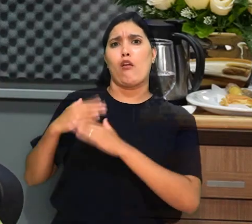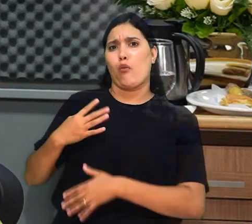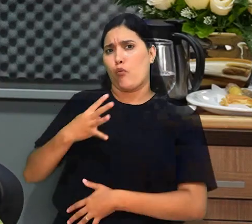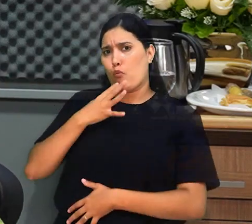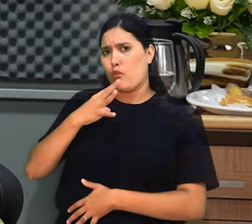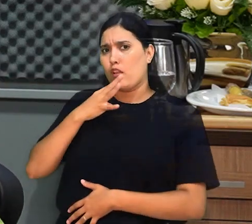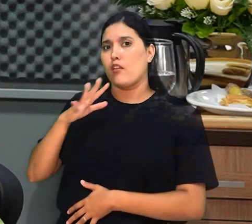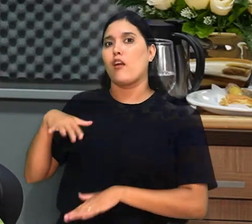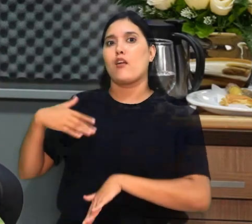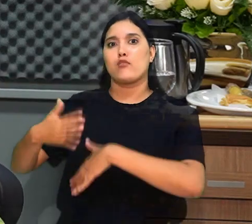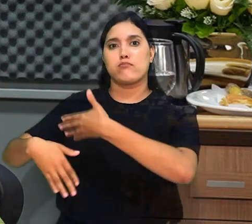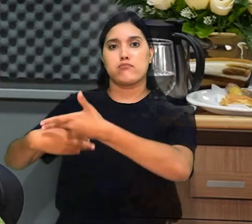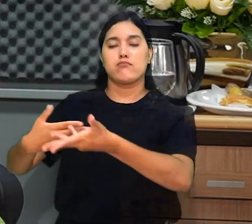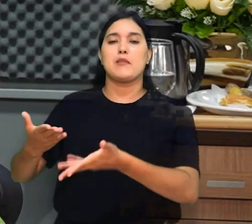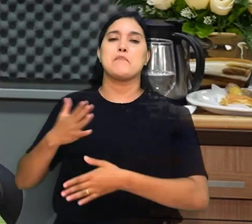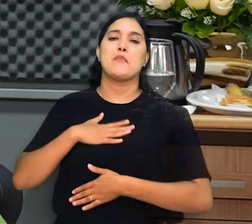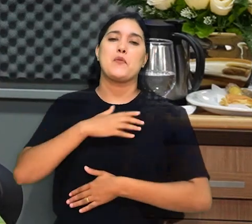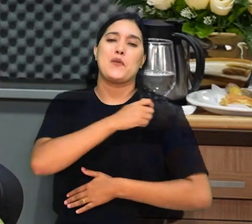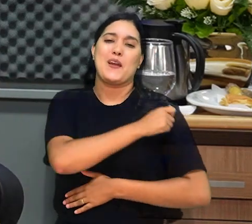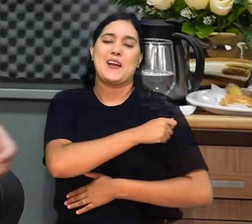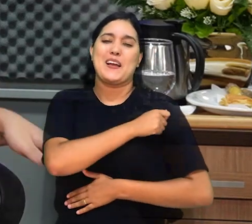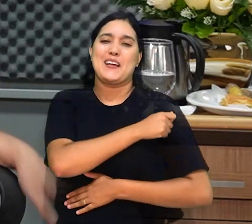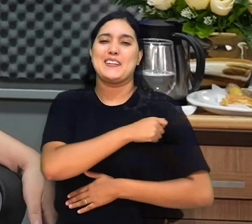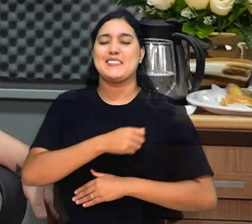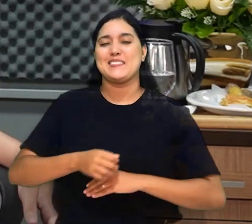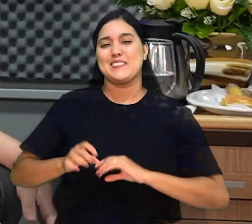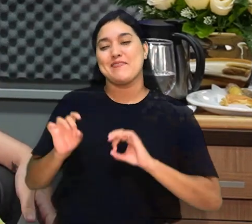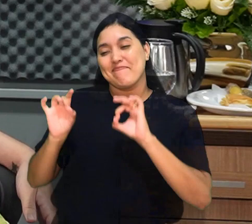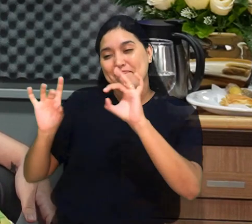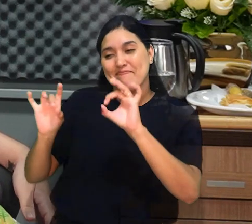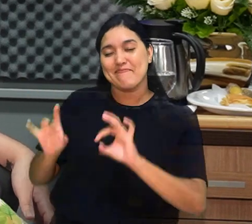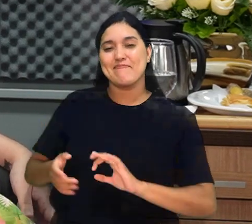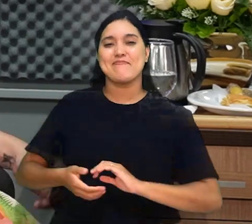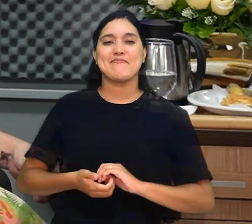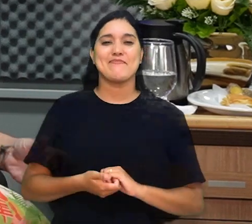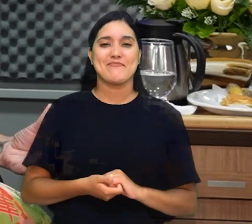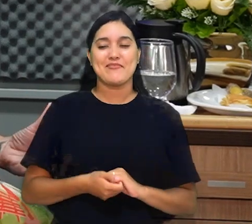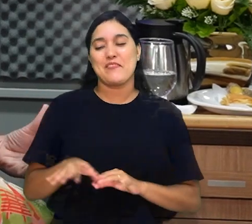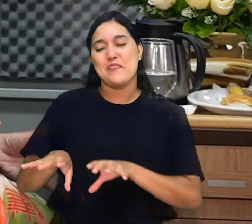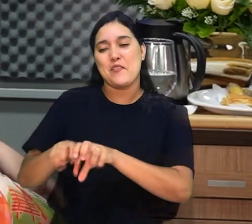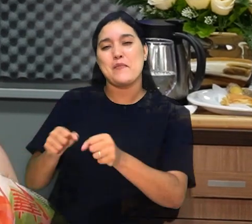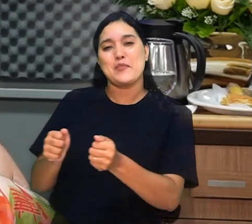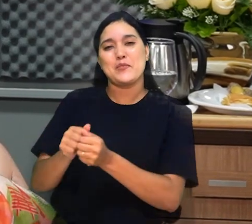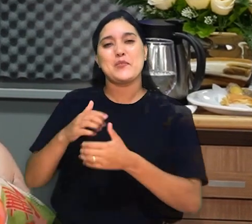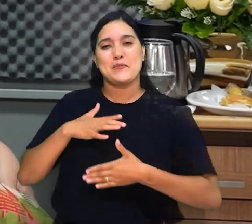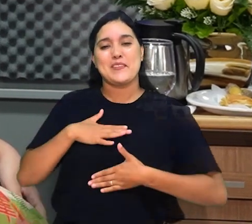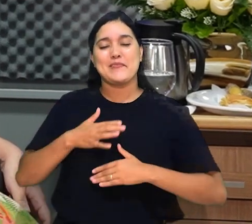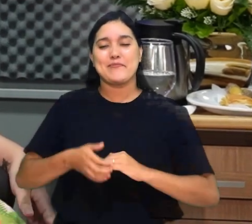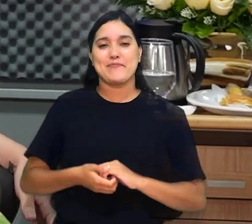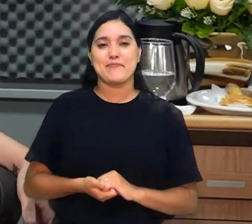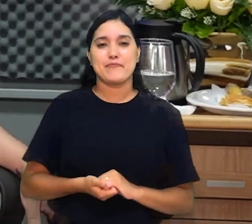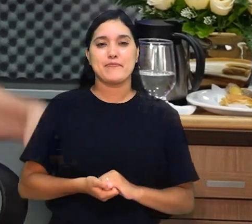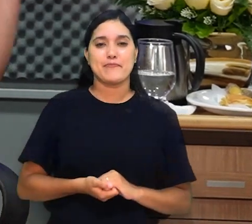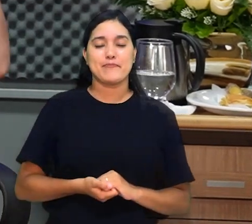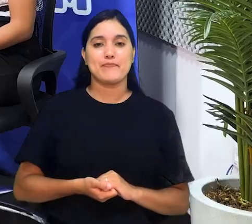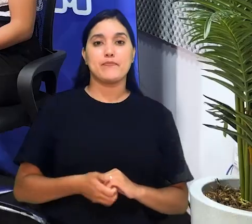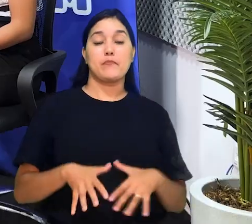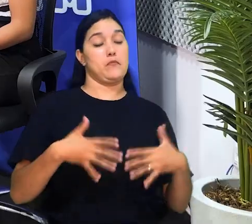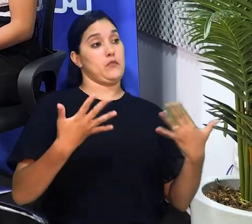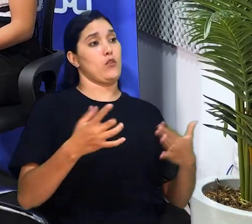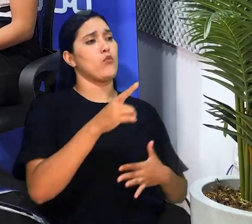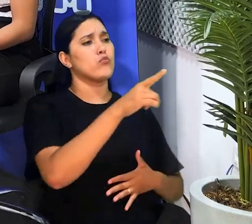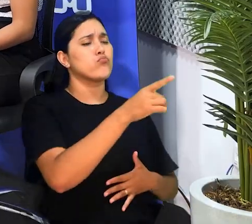aí ele hoje, ele sabe, e melhorou aí 50% do que que eu conheci ele. Então, eu digo para ele que ele é meu